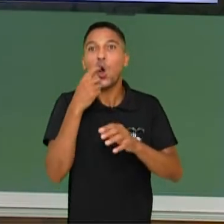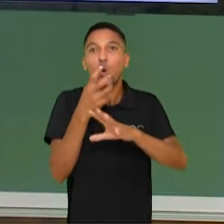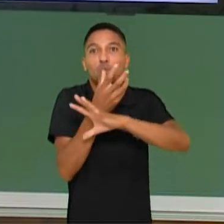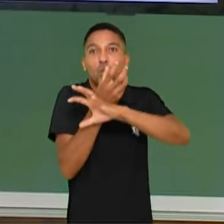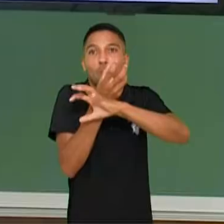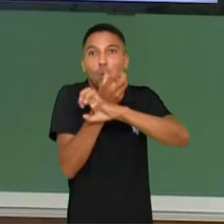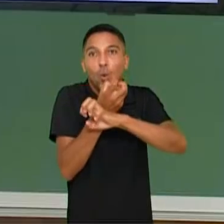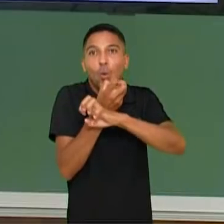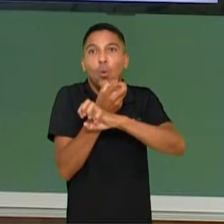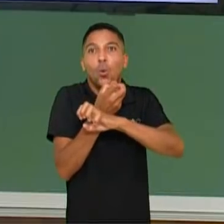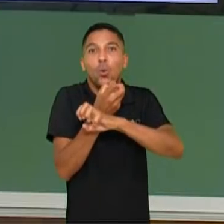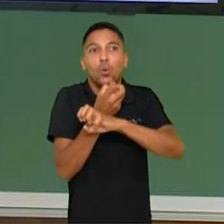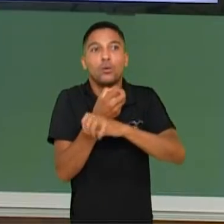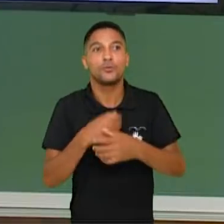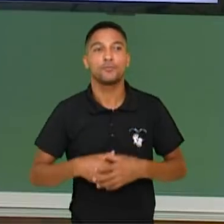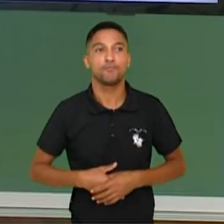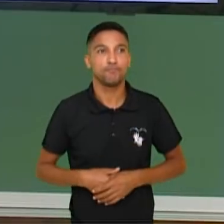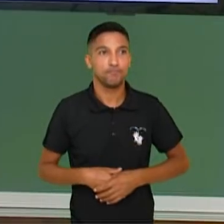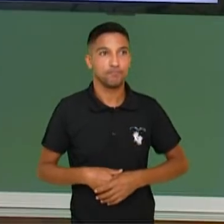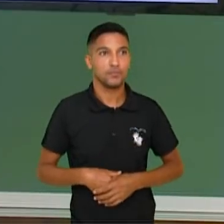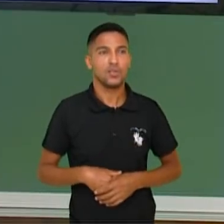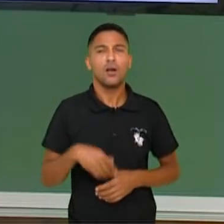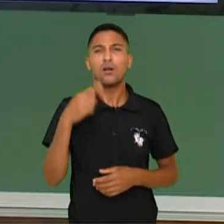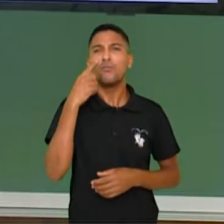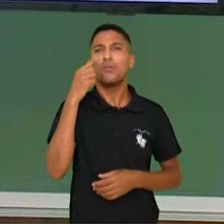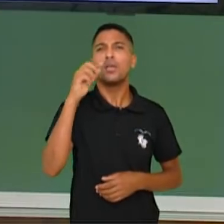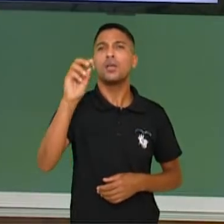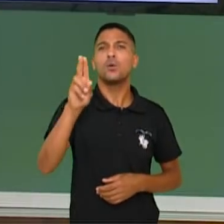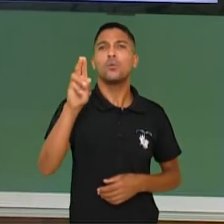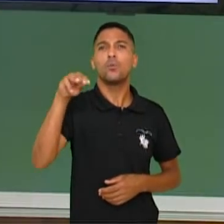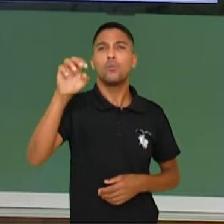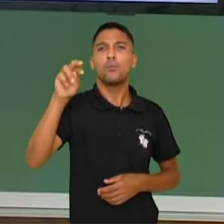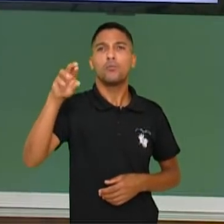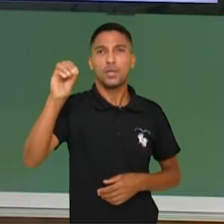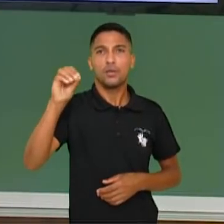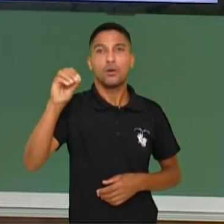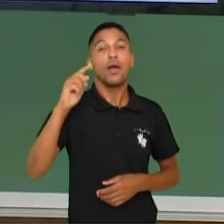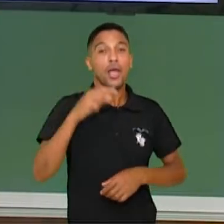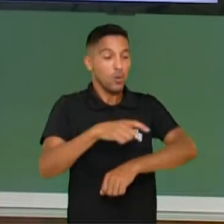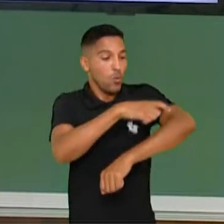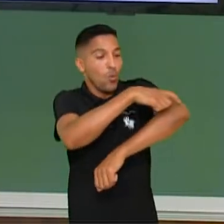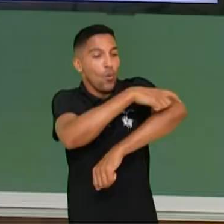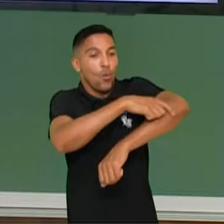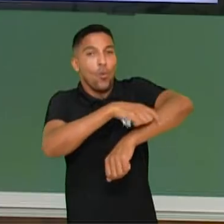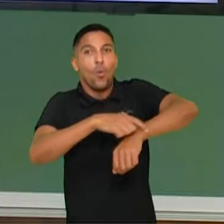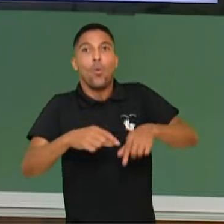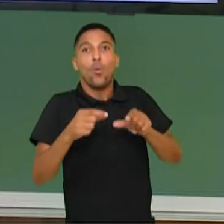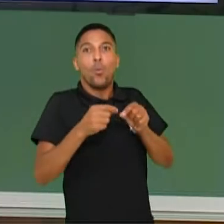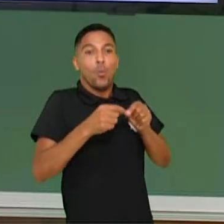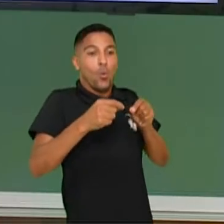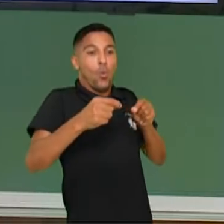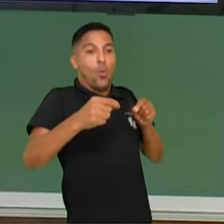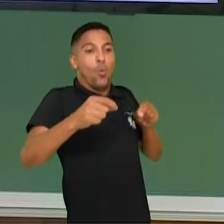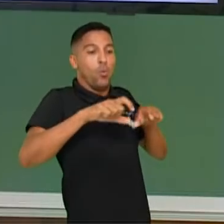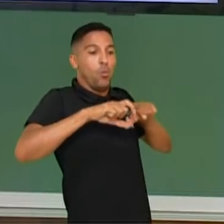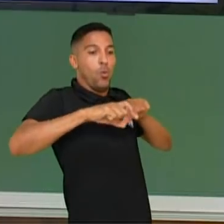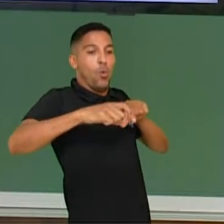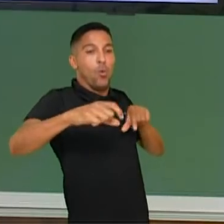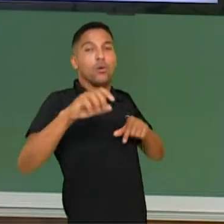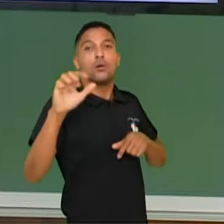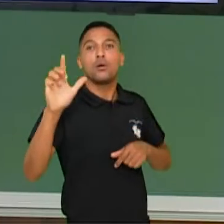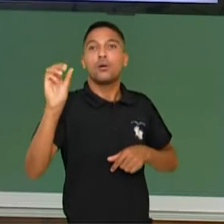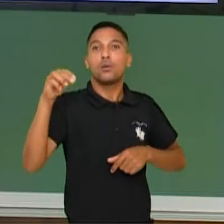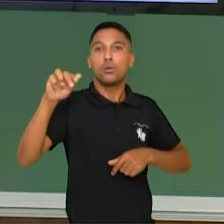osso chamado húmero. Ele é um osso considerado longo. Aqui eu trago um segundo exemplo,